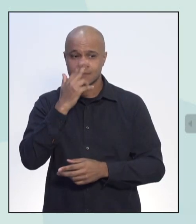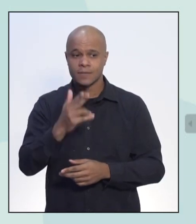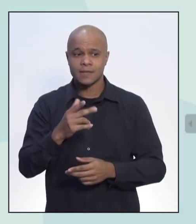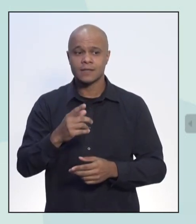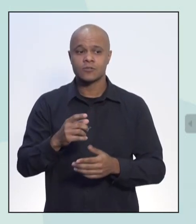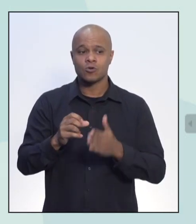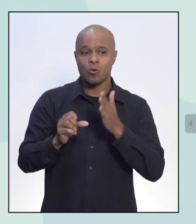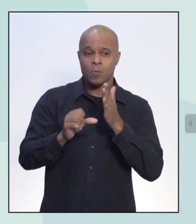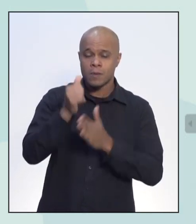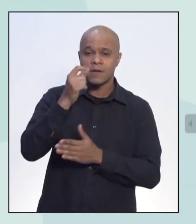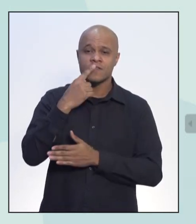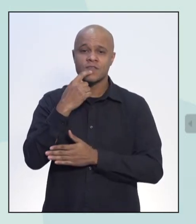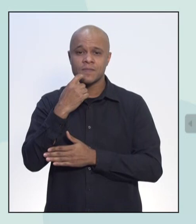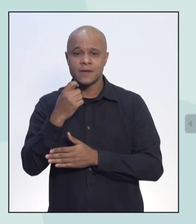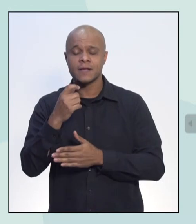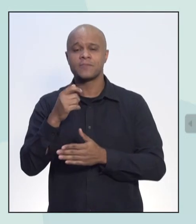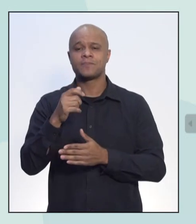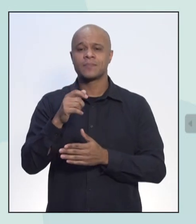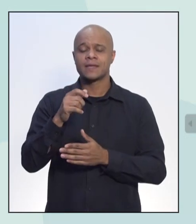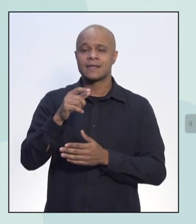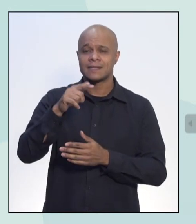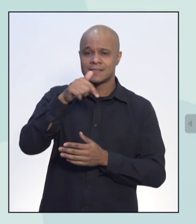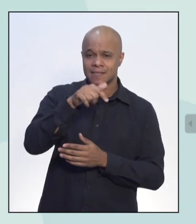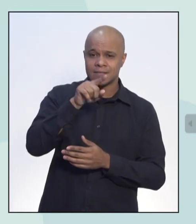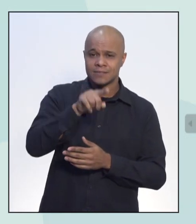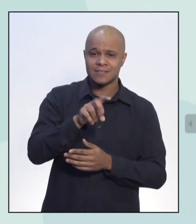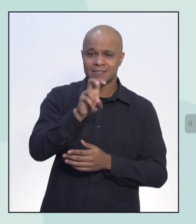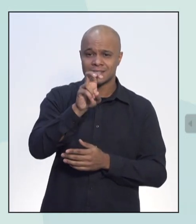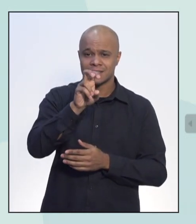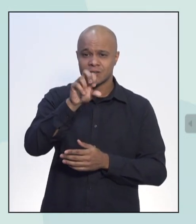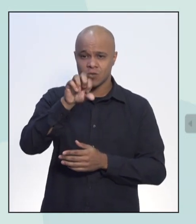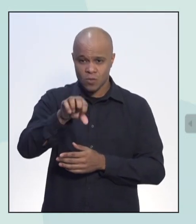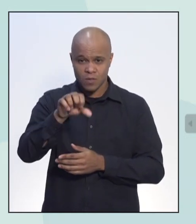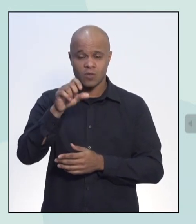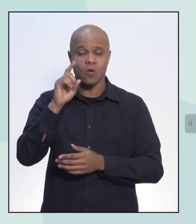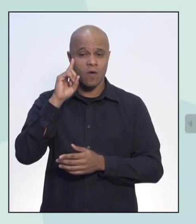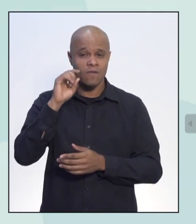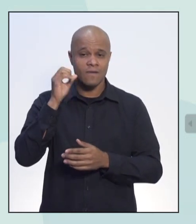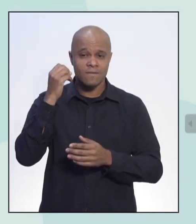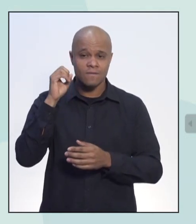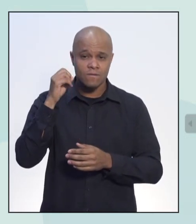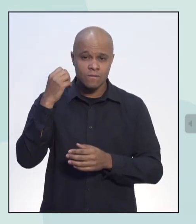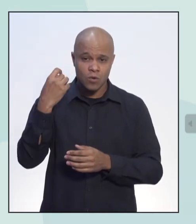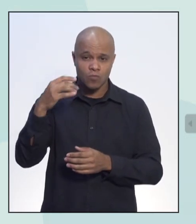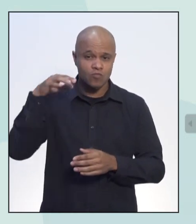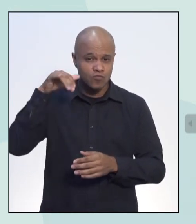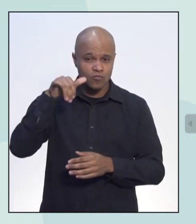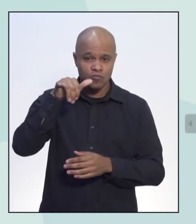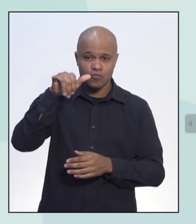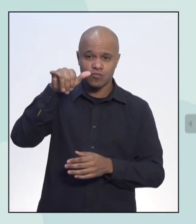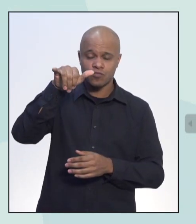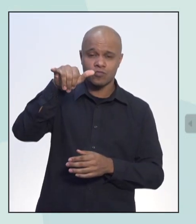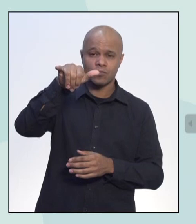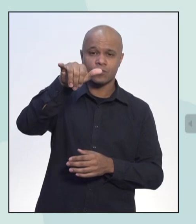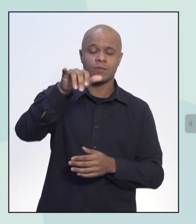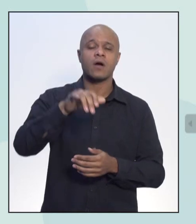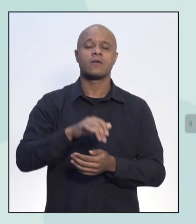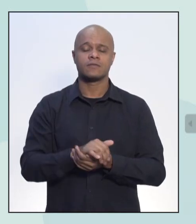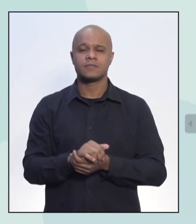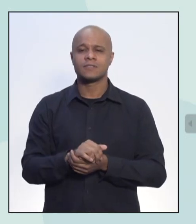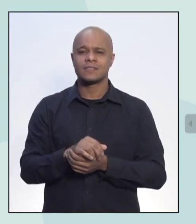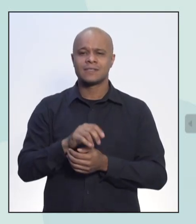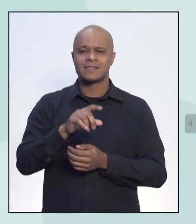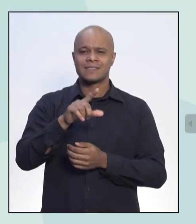aí, que está em vermelho, saiu 7h59 do horário de Boston, né? Um Boeing 767, né?